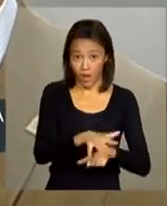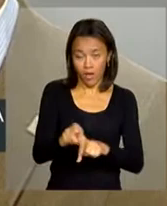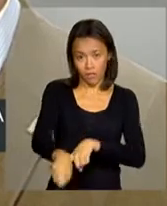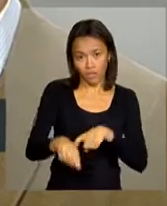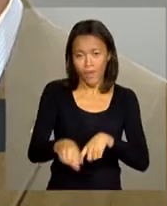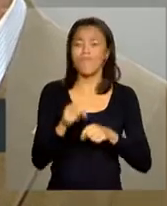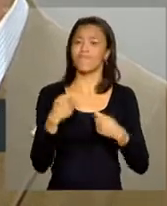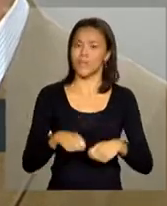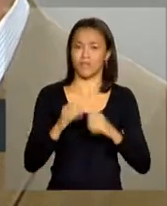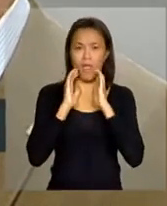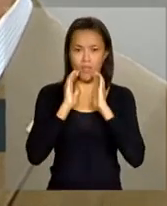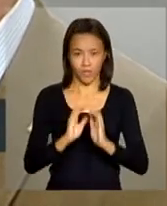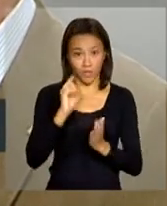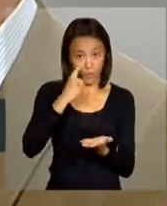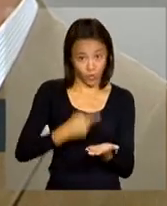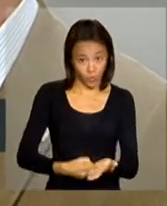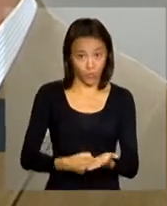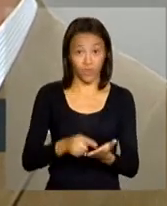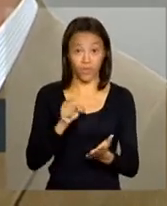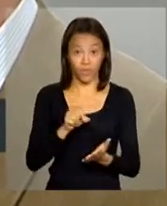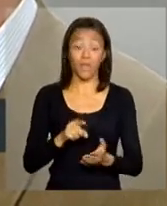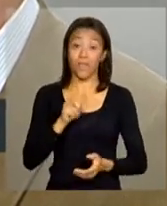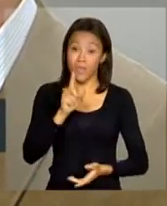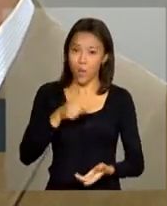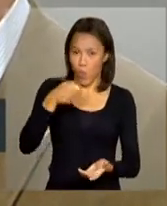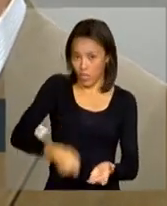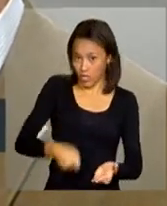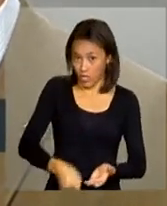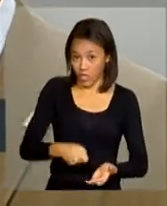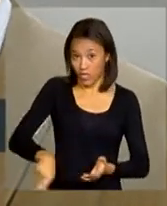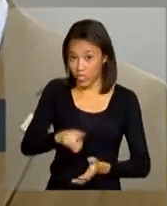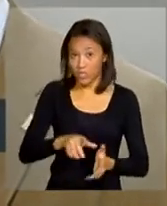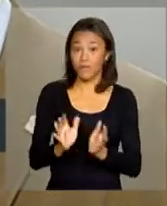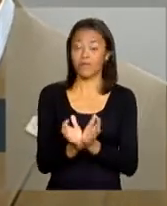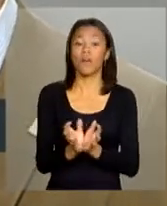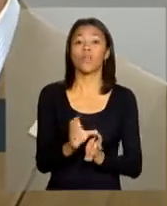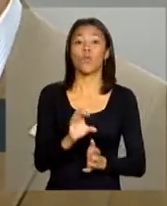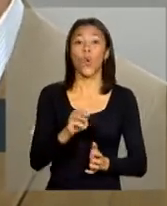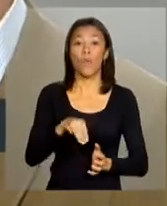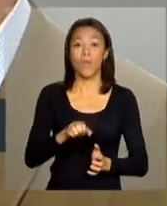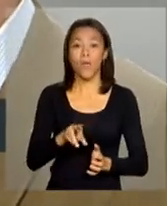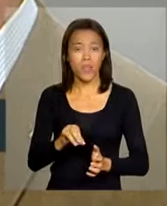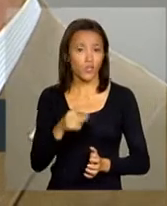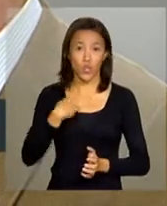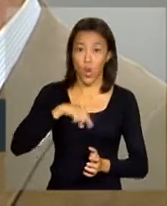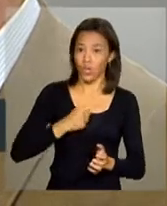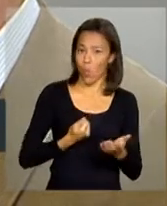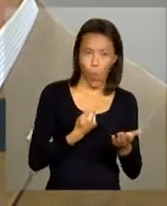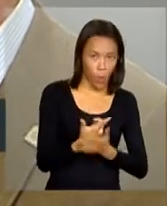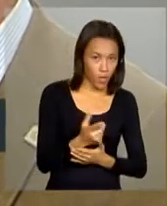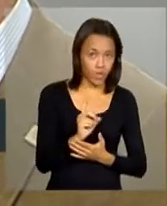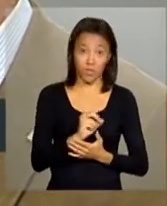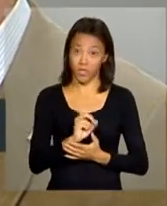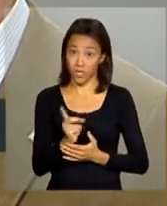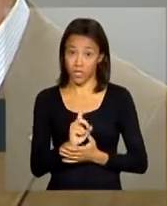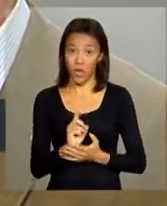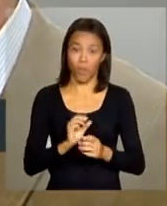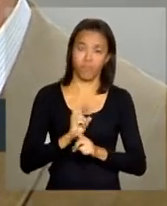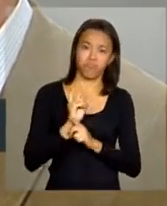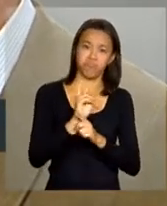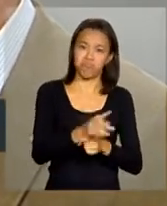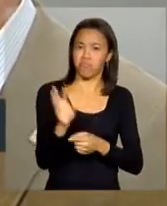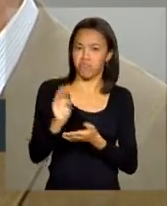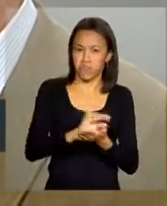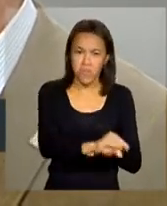deve respeitar esse pacto esse pacto é uma exigência comercial Nós não compramos e não financiamos soja oriunda de